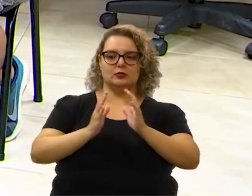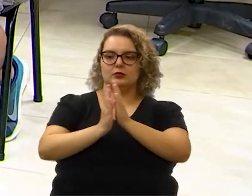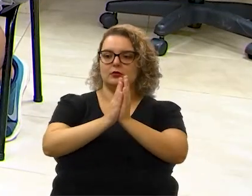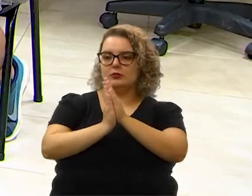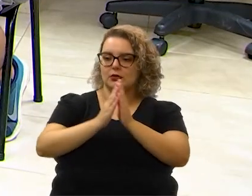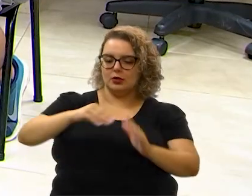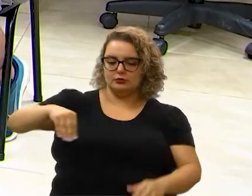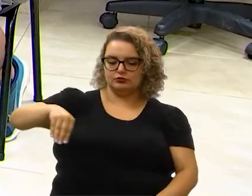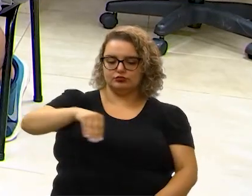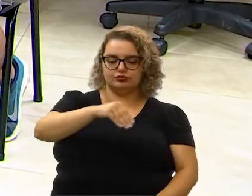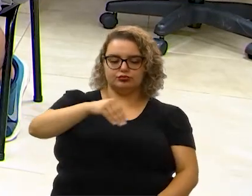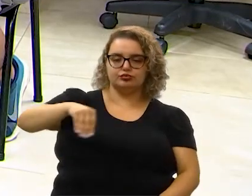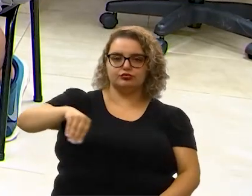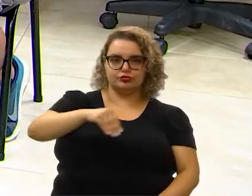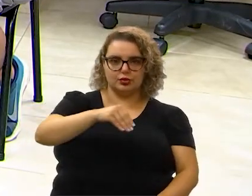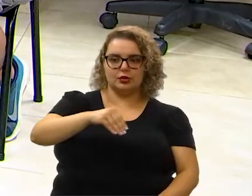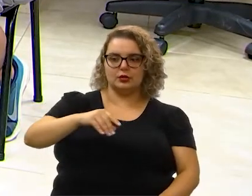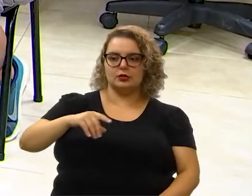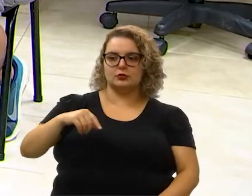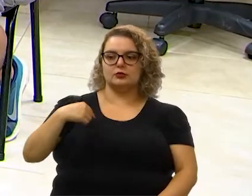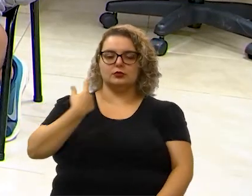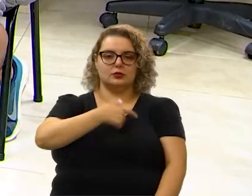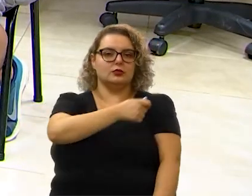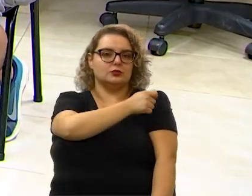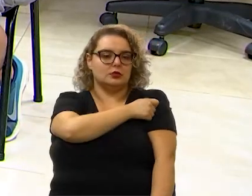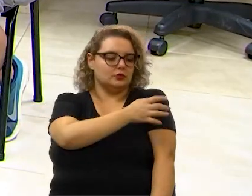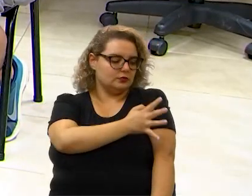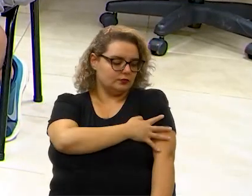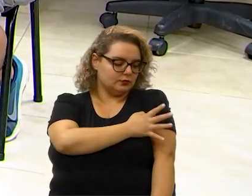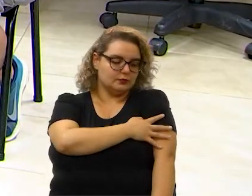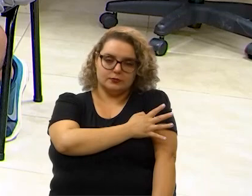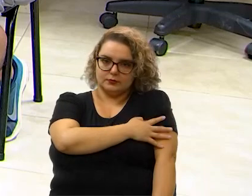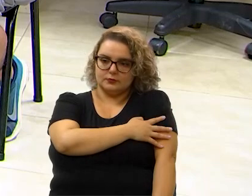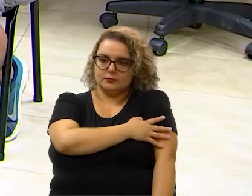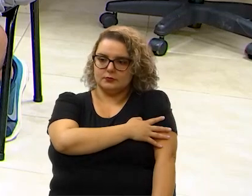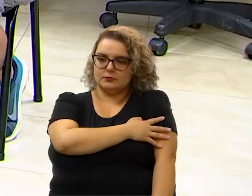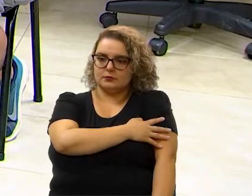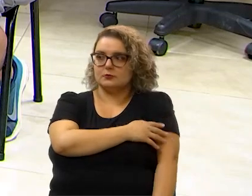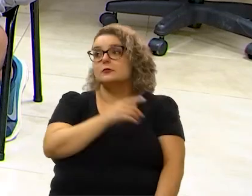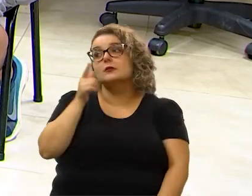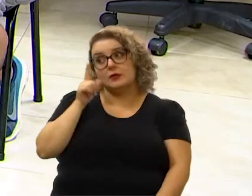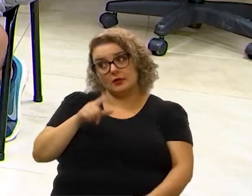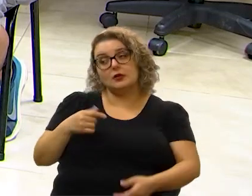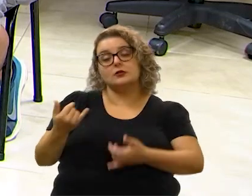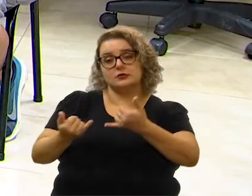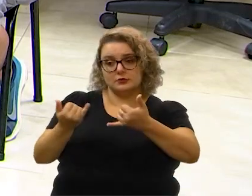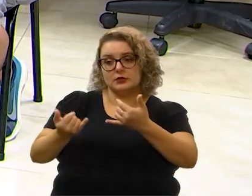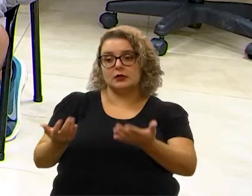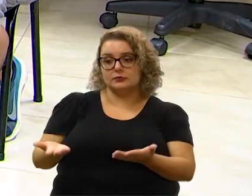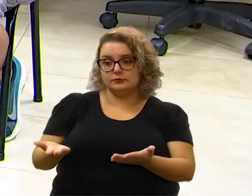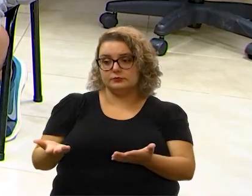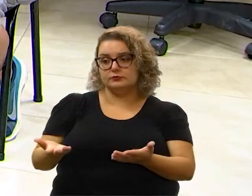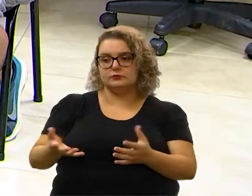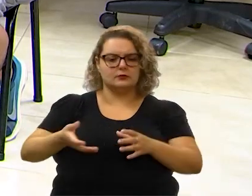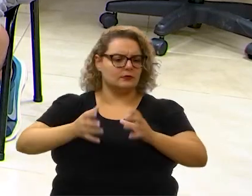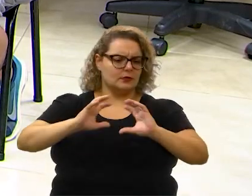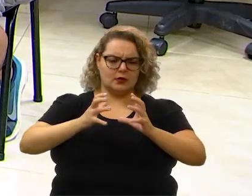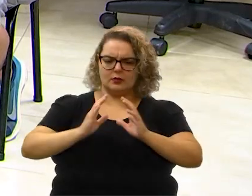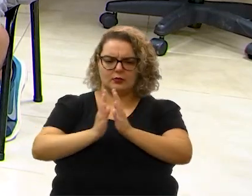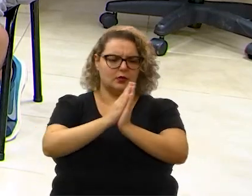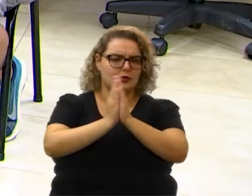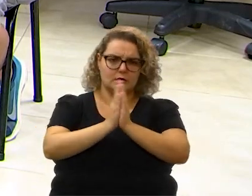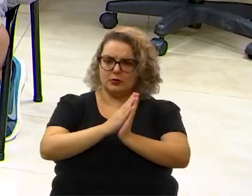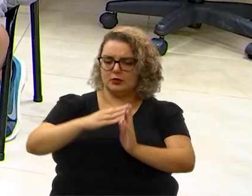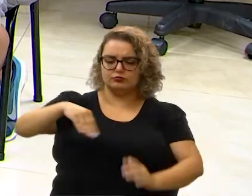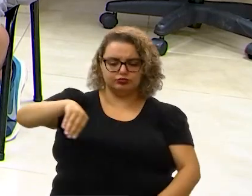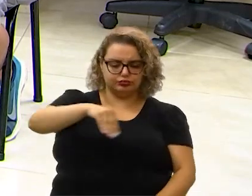uma boneca, um carrinho na mão desse nosso aluno do 4º ano, ele vai conseguir brincar. Com bola,